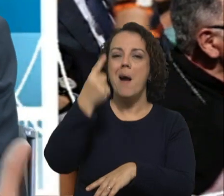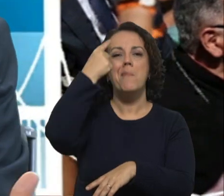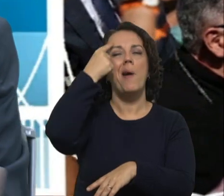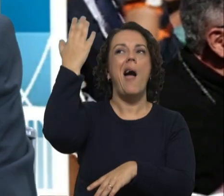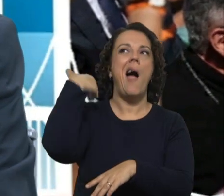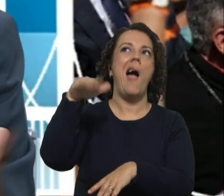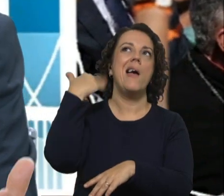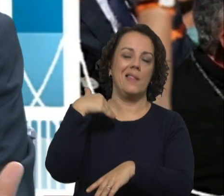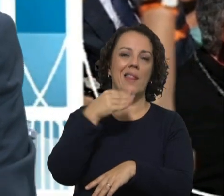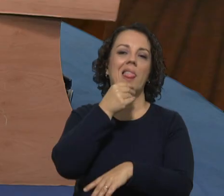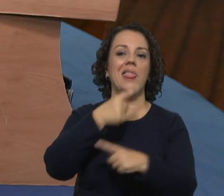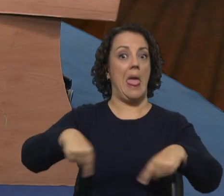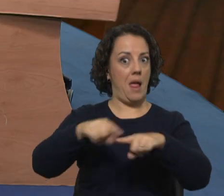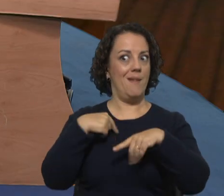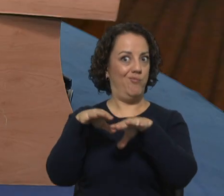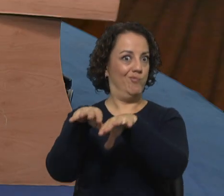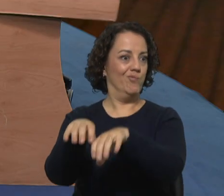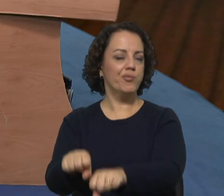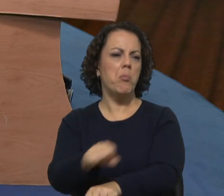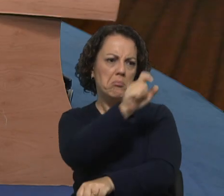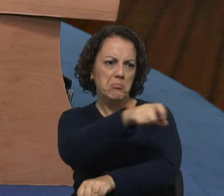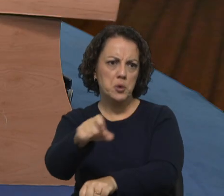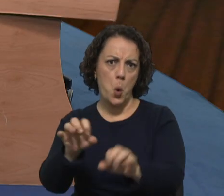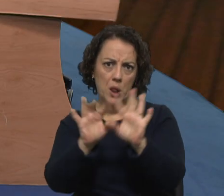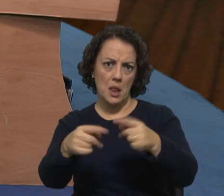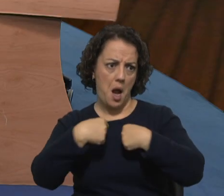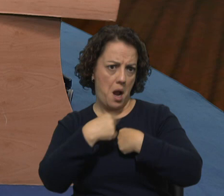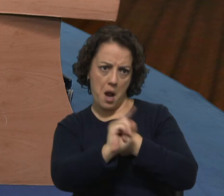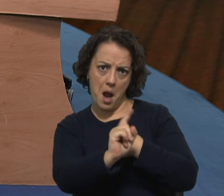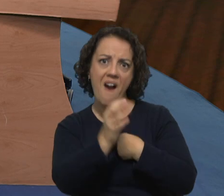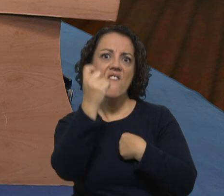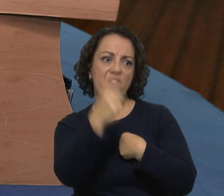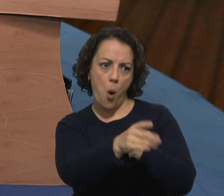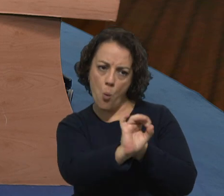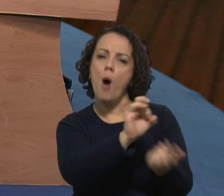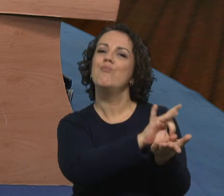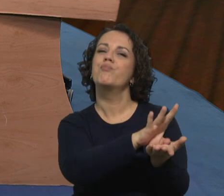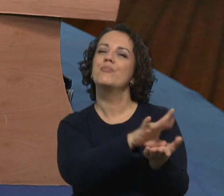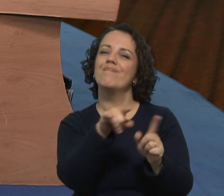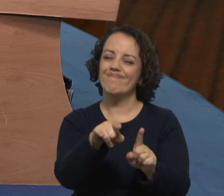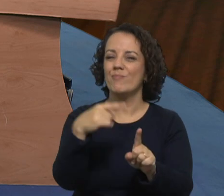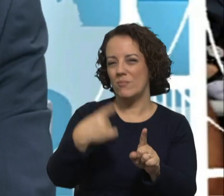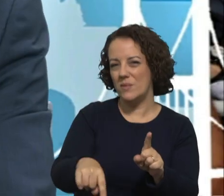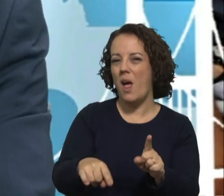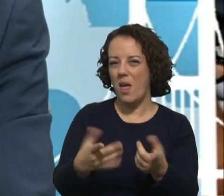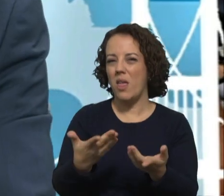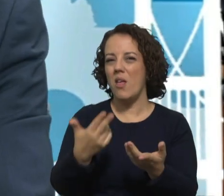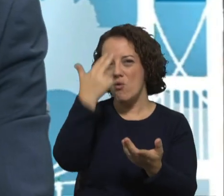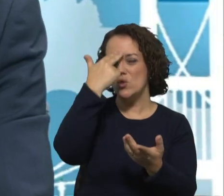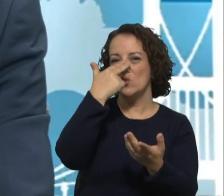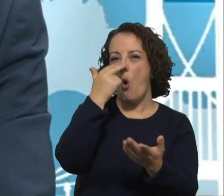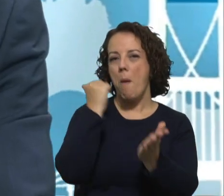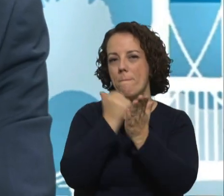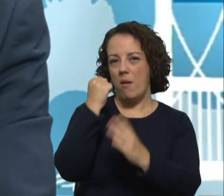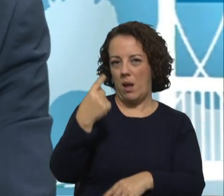significava expulsar todos os infiéis, não é? Todos os que não eram iguais a nós, não é? Eu creio que as religiões têm um papel grande também neste